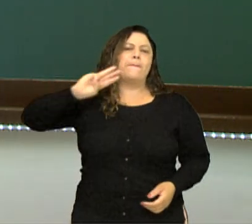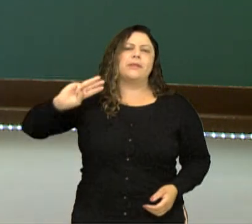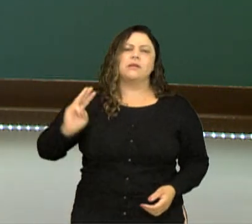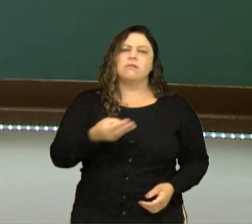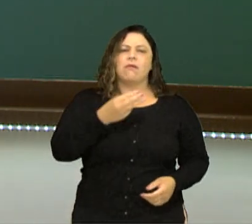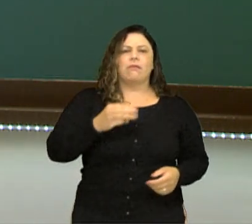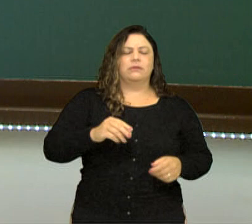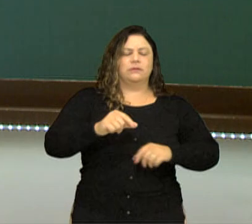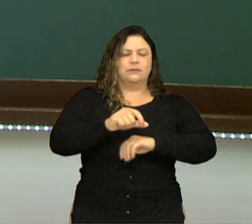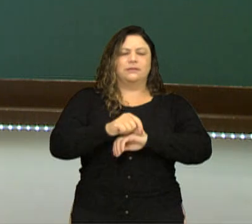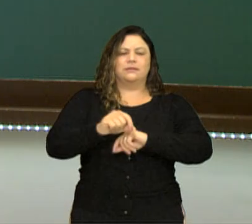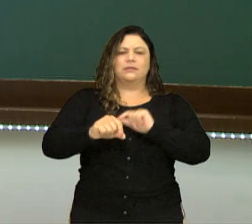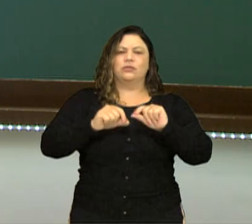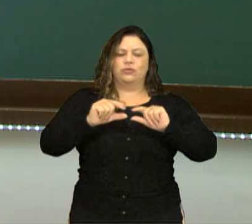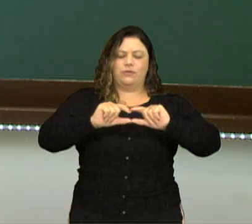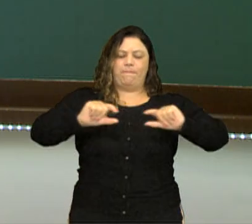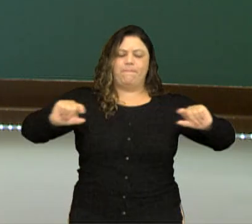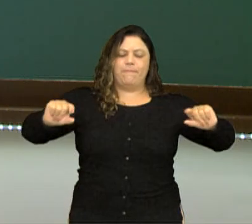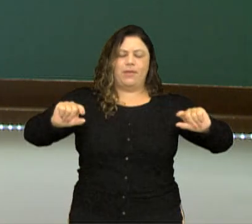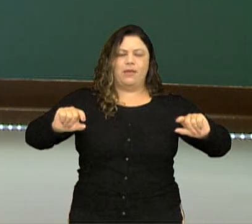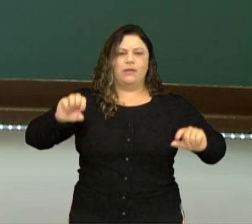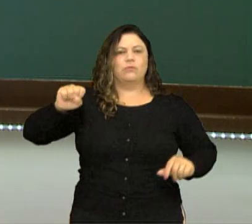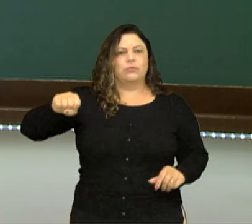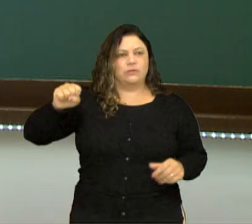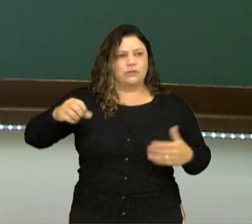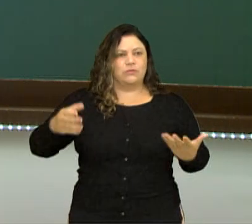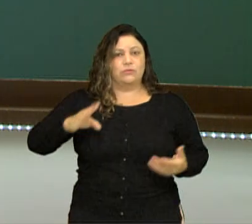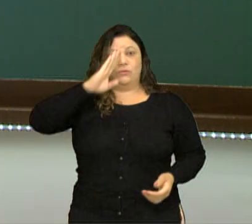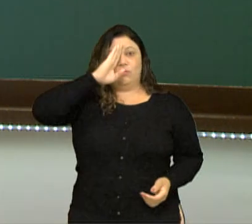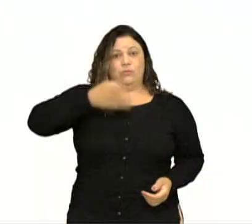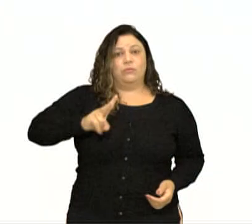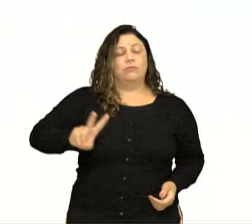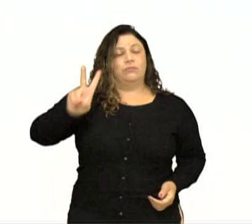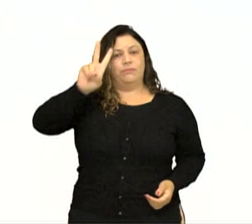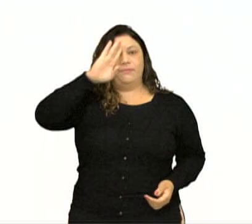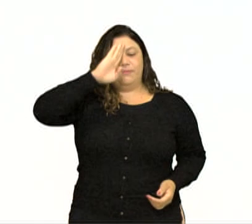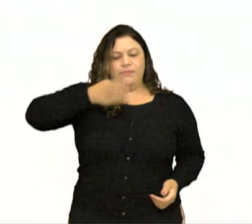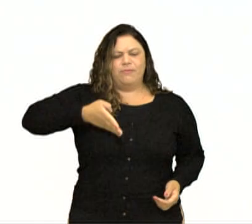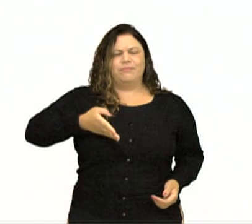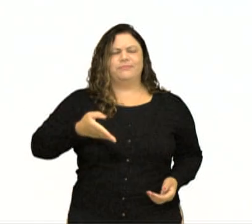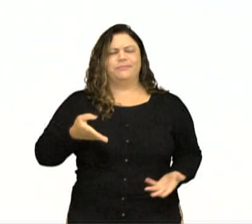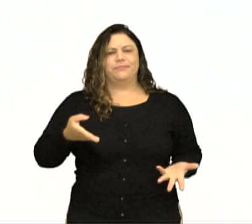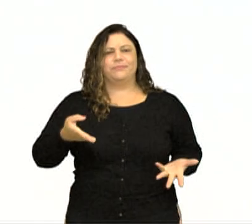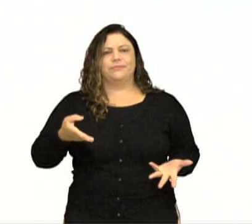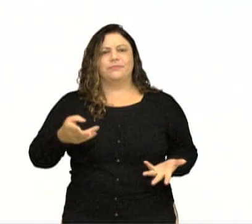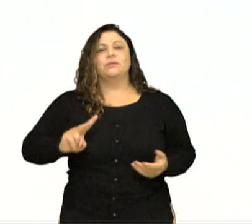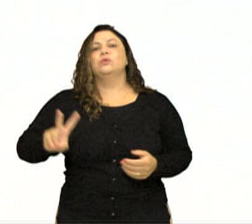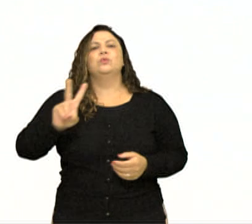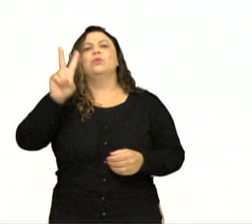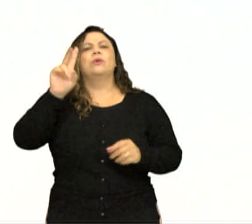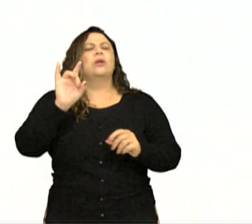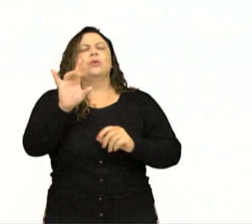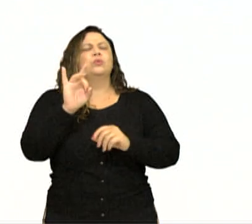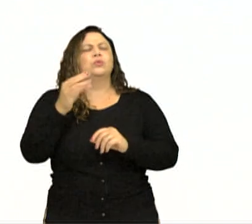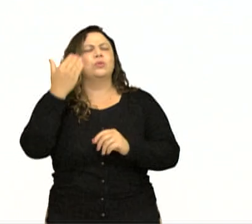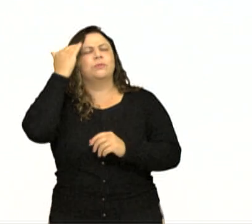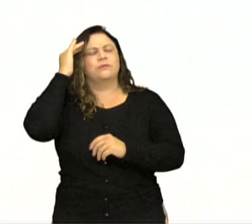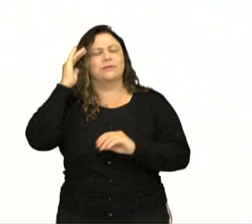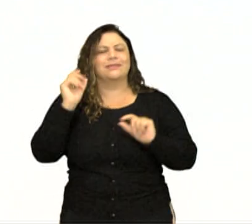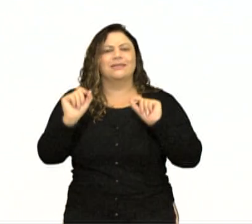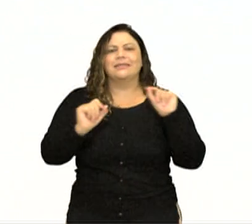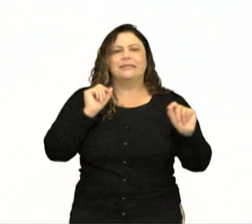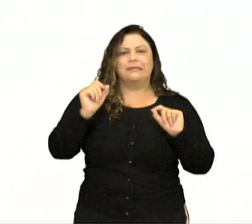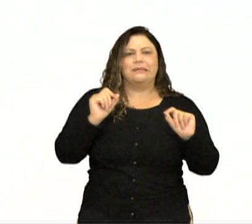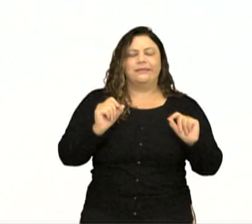segundo. Pessoal, veja, o valor exato é 299. Pessoal, esses valores é só para você ter uma base, que a